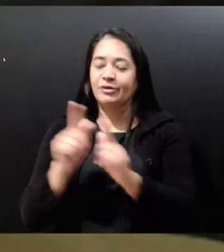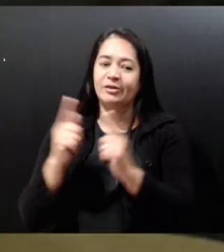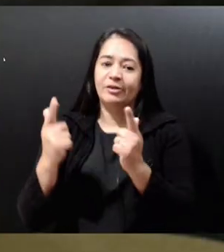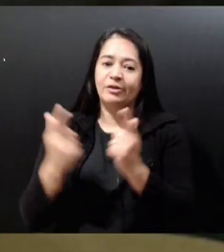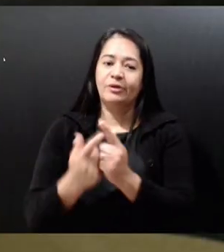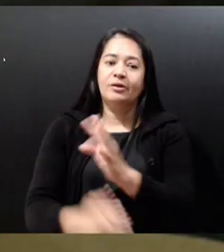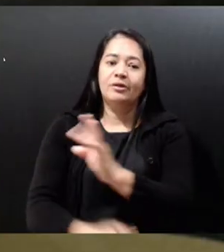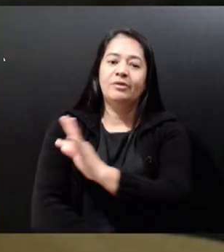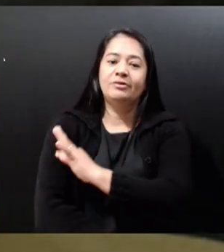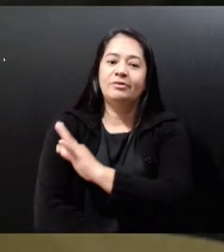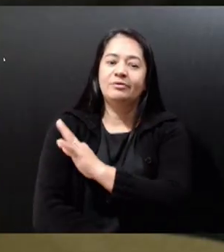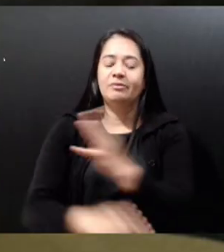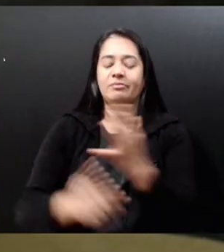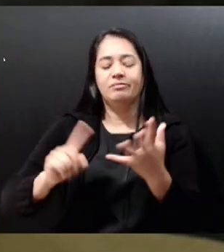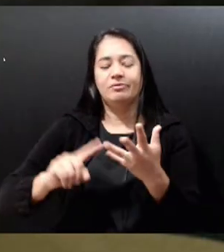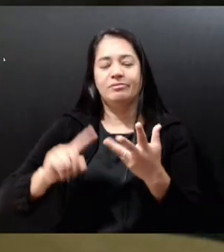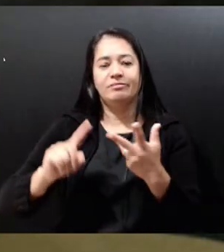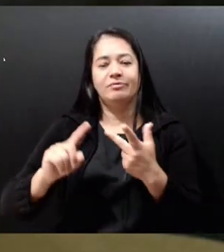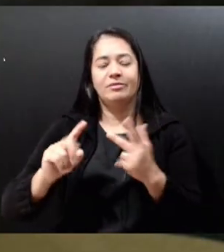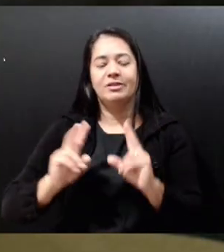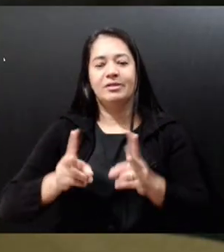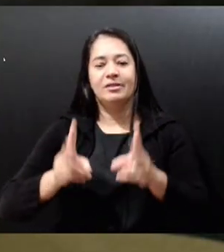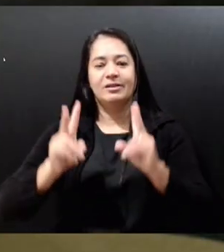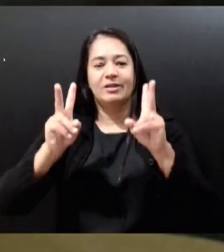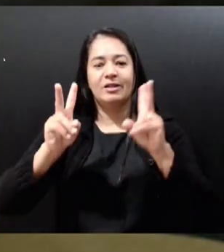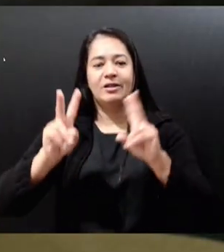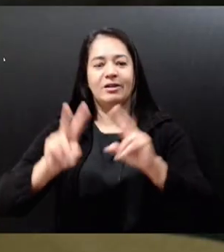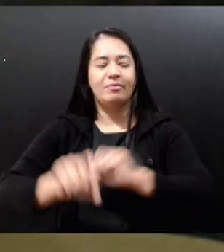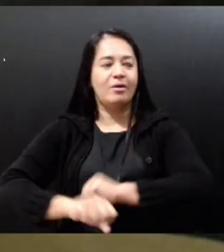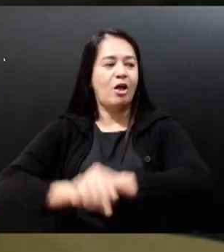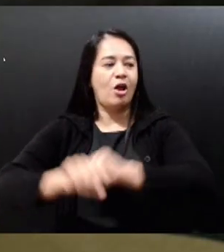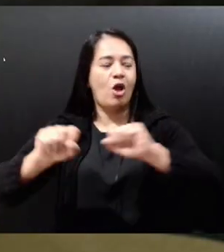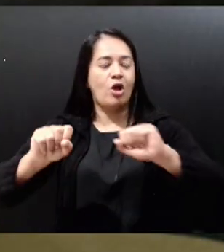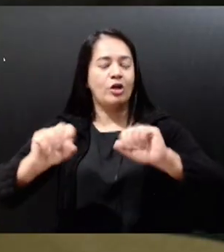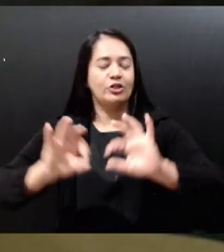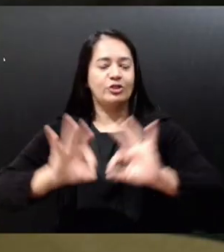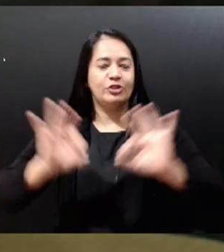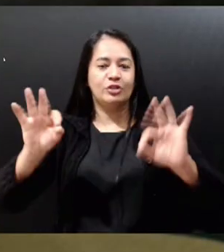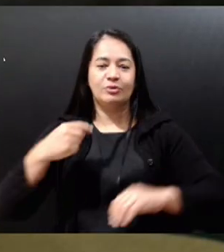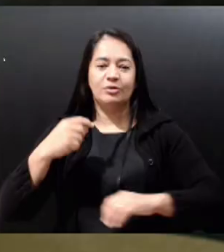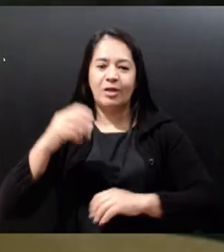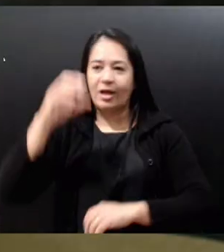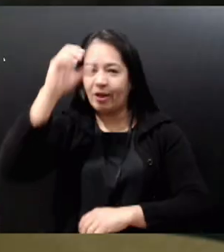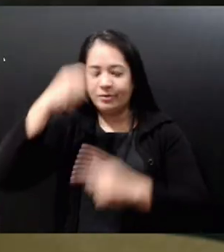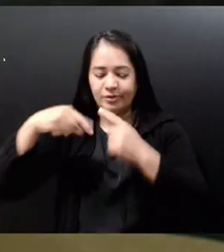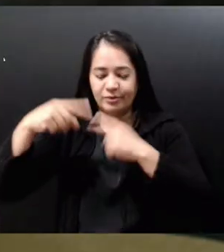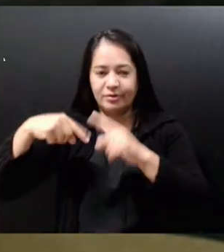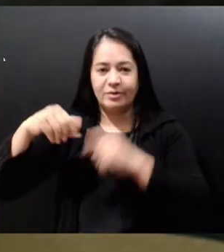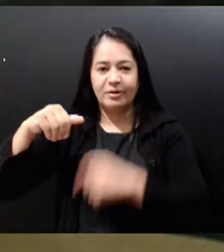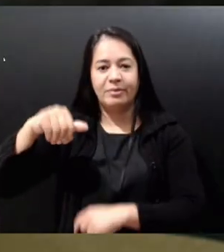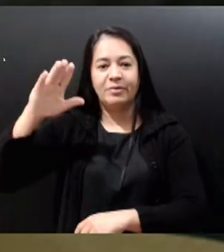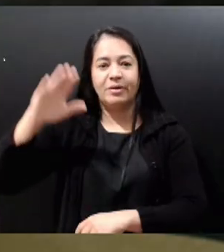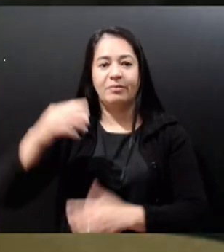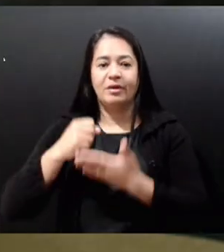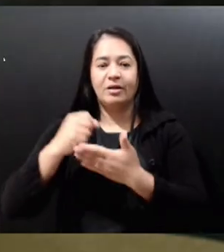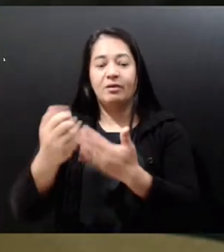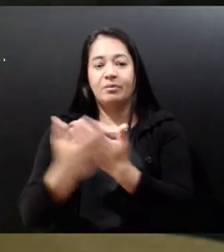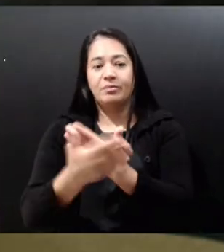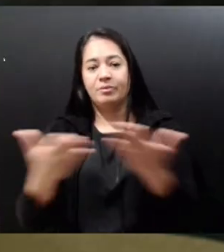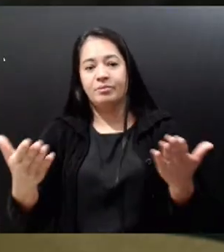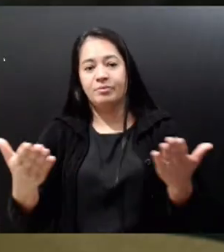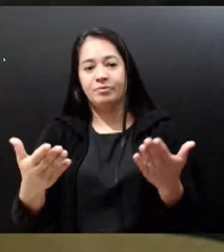produção, sempre dando um show, e a gente está aprendendo e evoluindo a cada dia para levar para você um produto